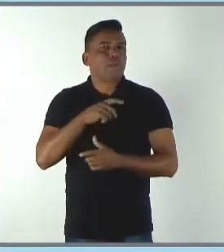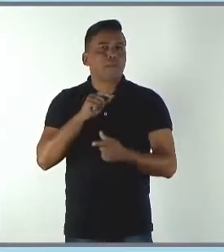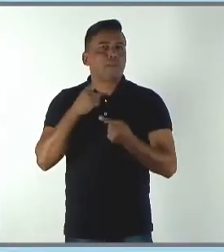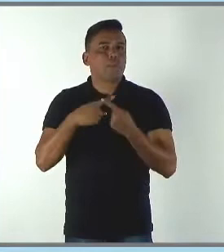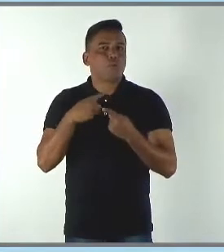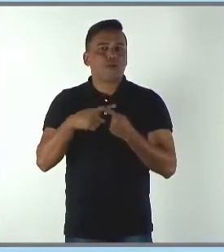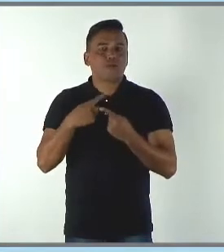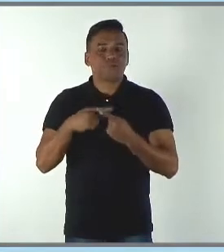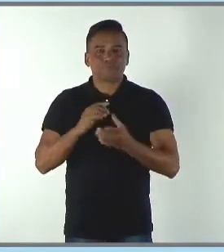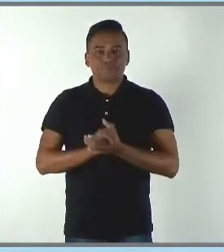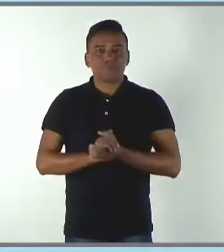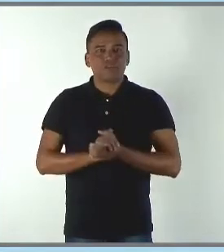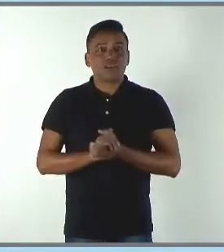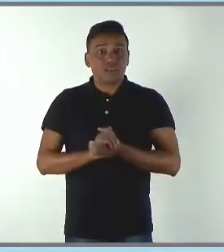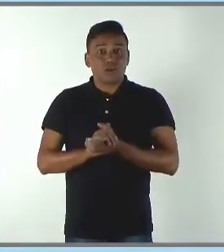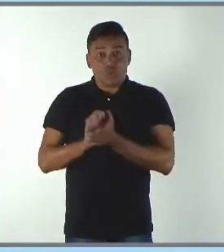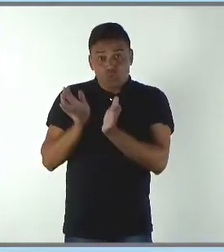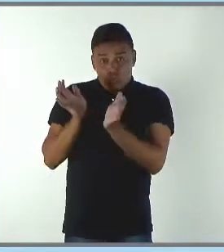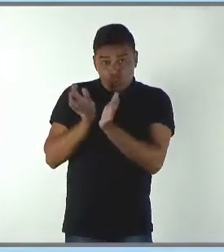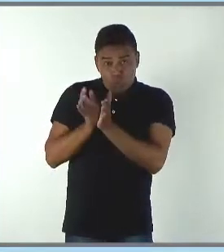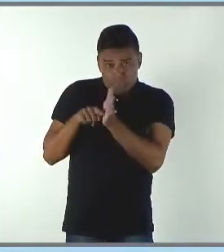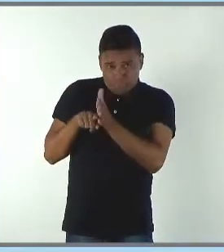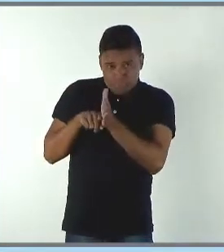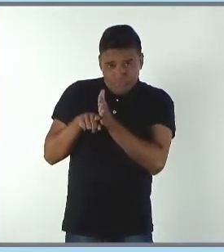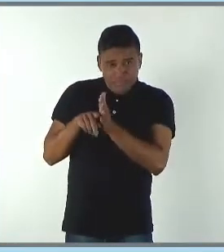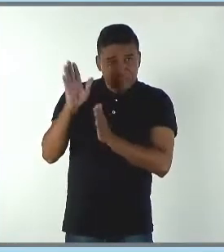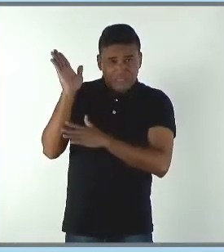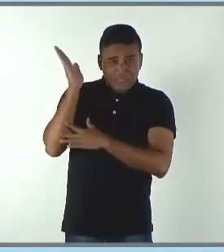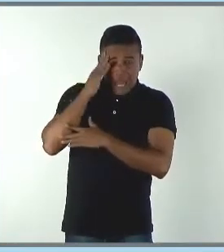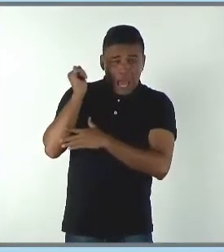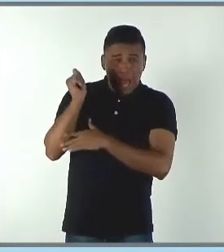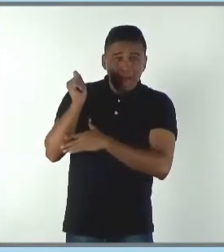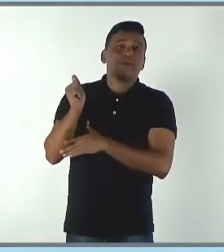que alguns estudiosos apenas sabem muito sobre essa